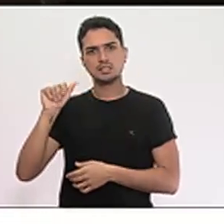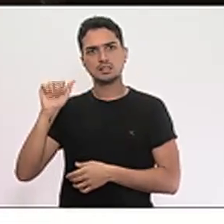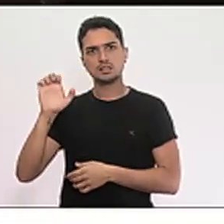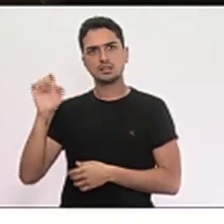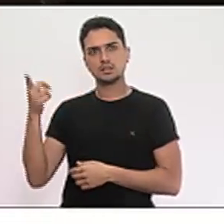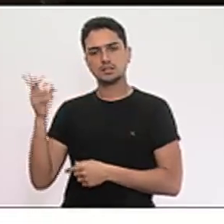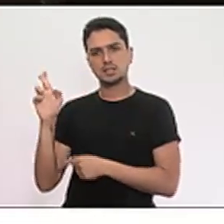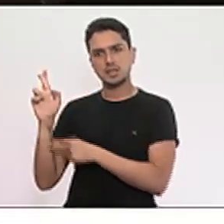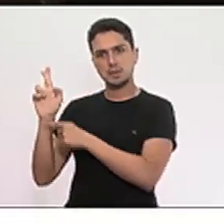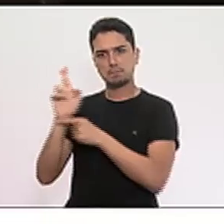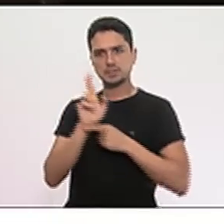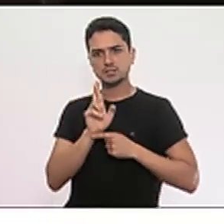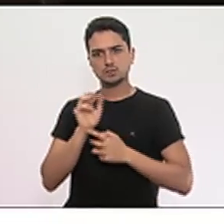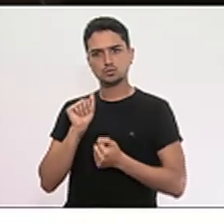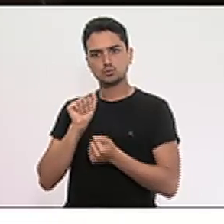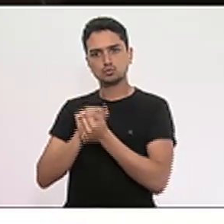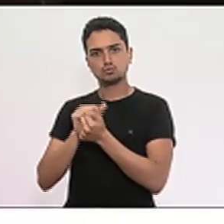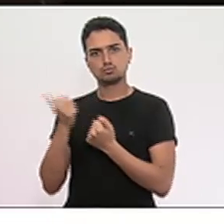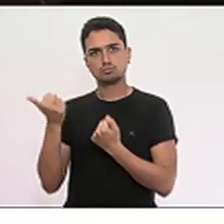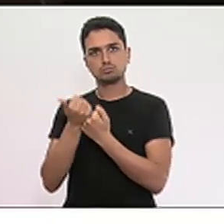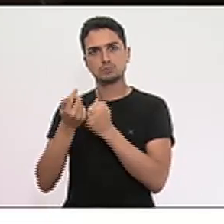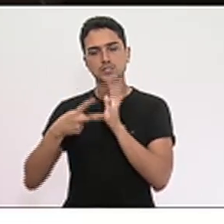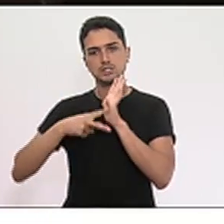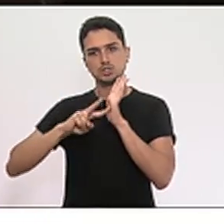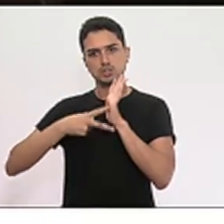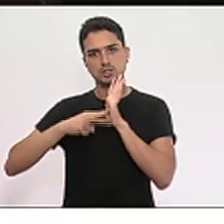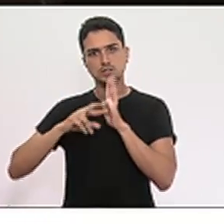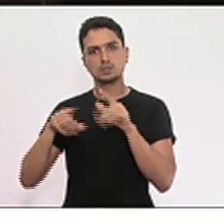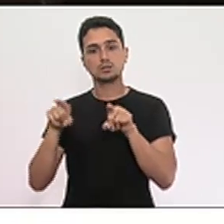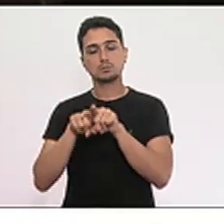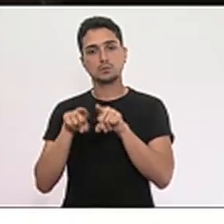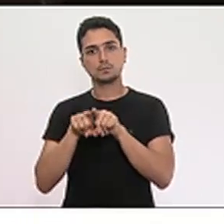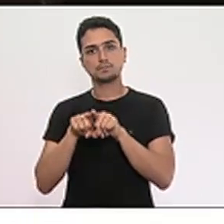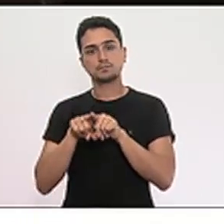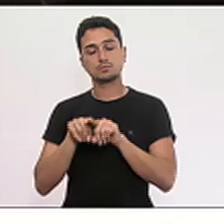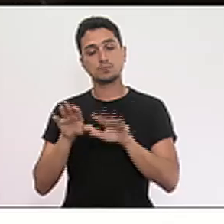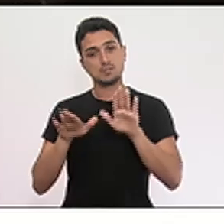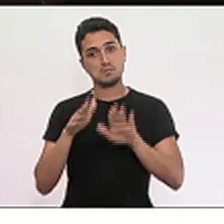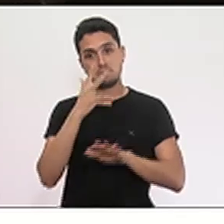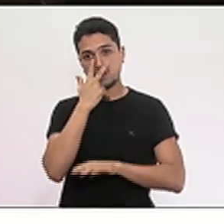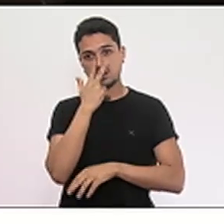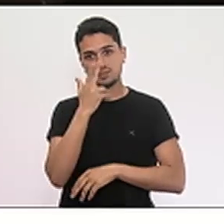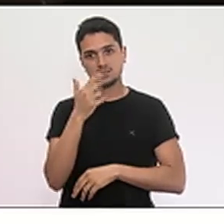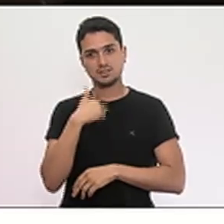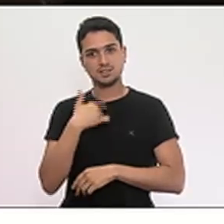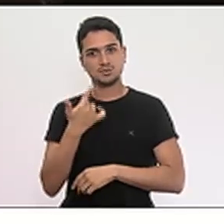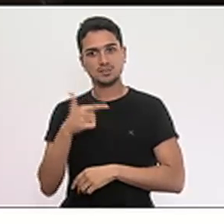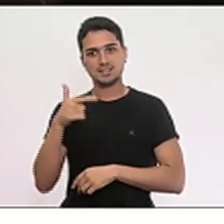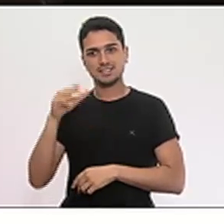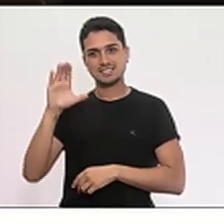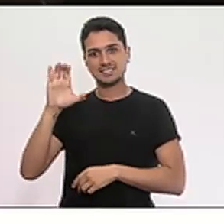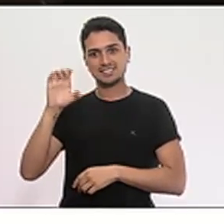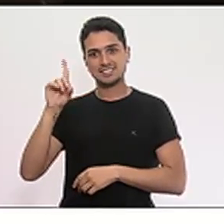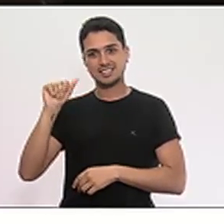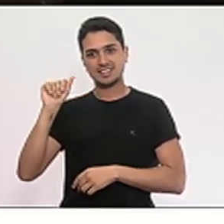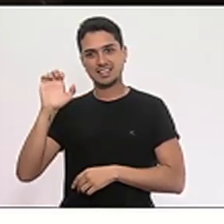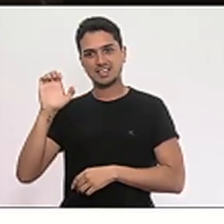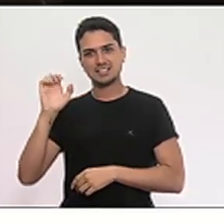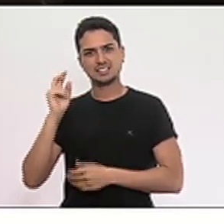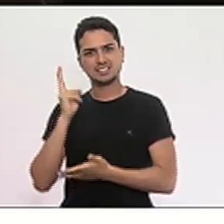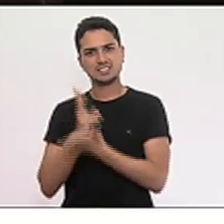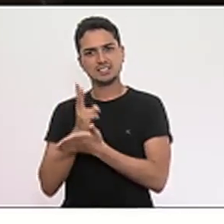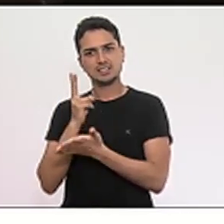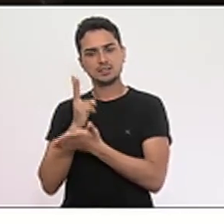os representantes sindicais, e aí pode parecer que nunca faltou aos sedaianos. Não, esta casa